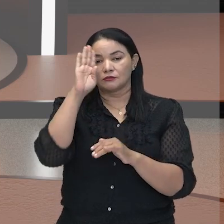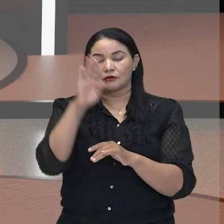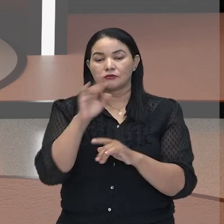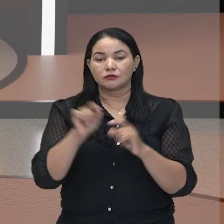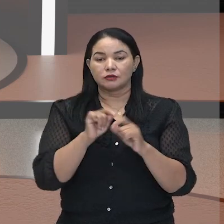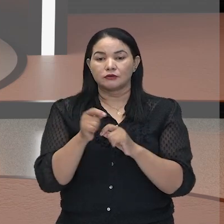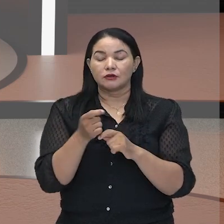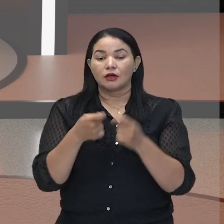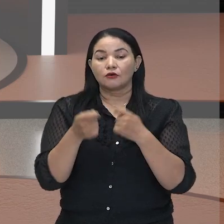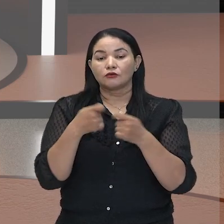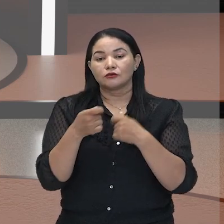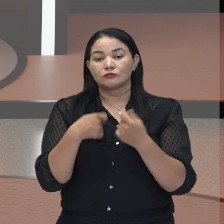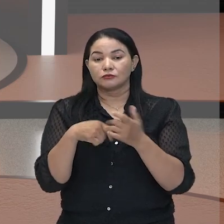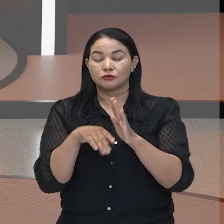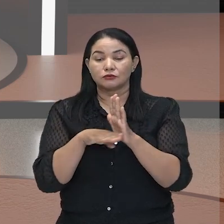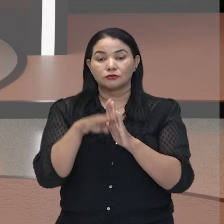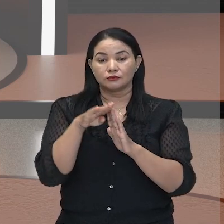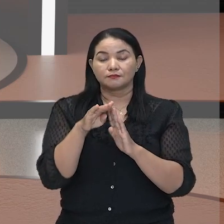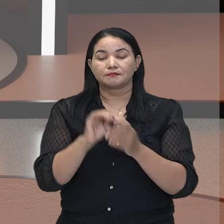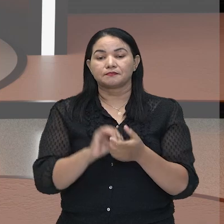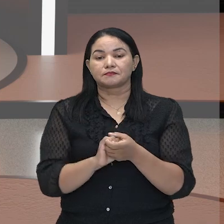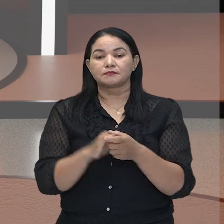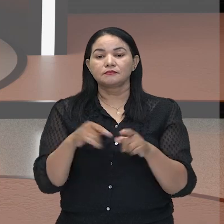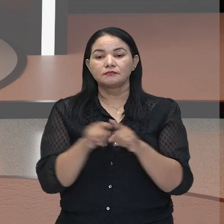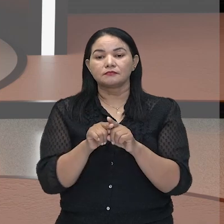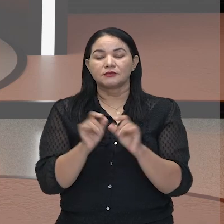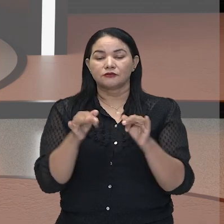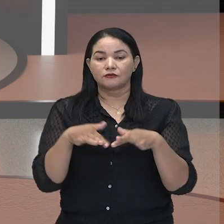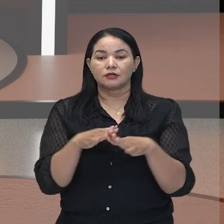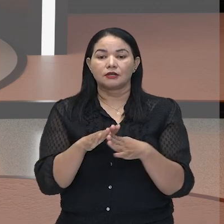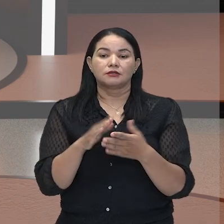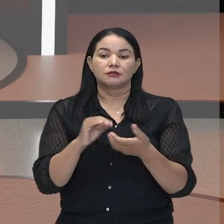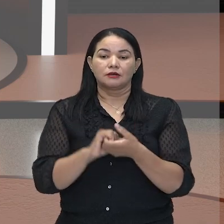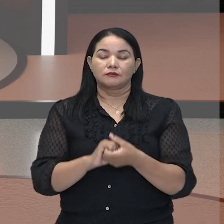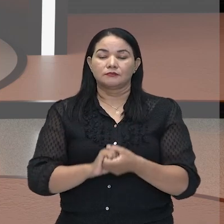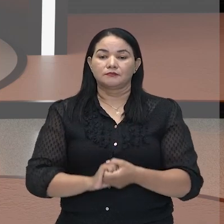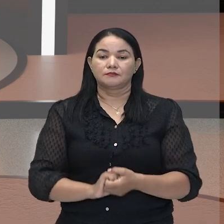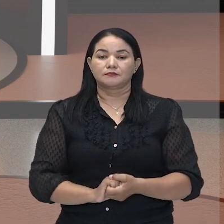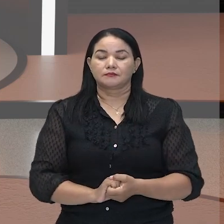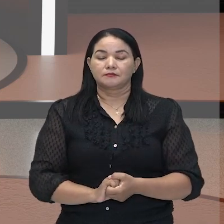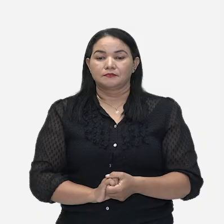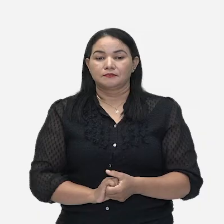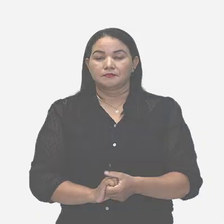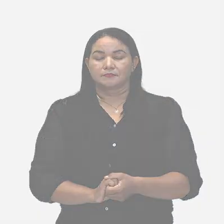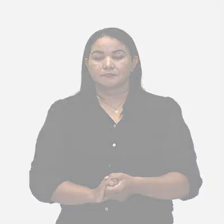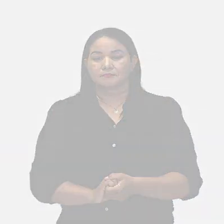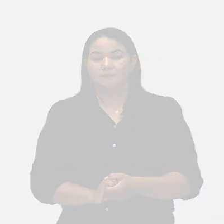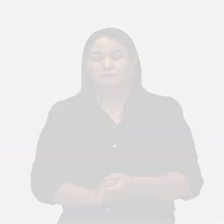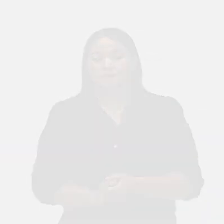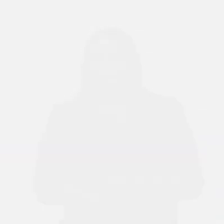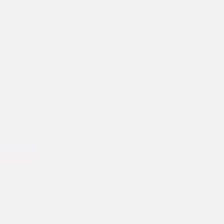índices econômicos na Itália. E aqui vamos finalizando a nossa aula de geografia.